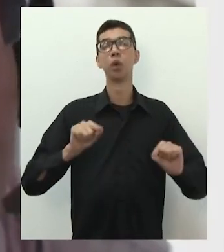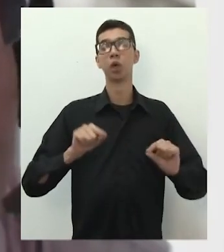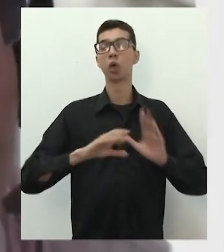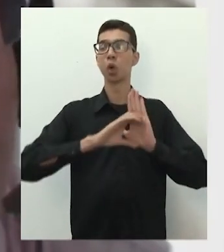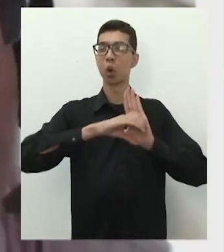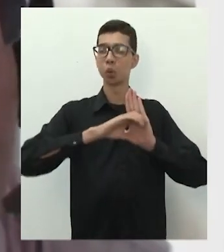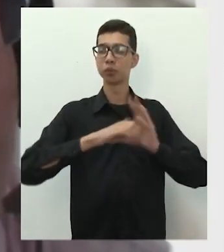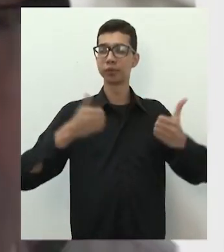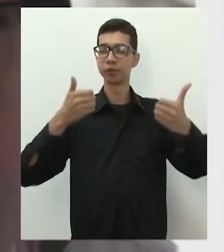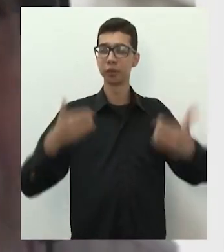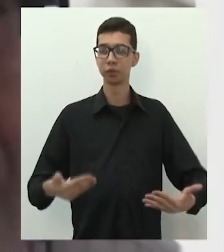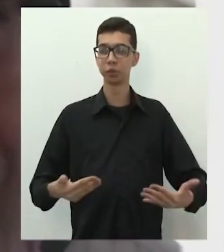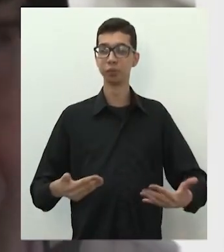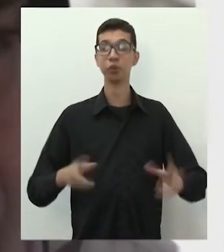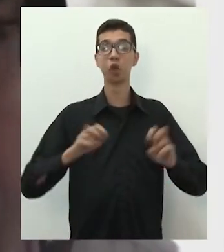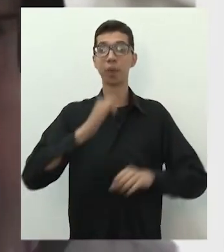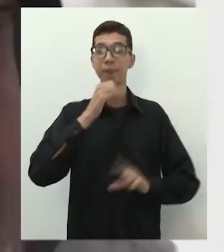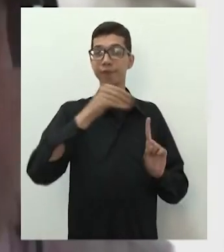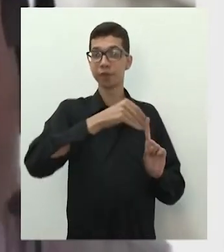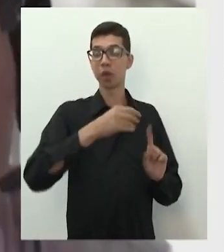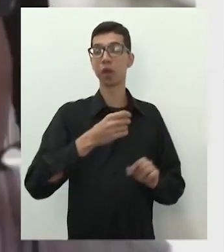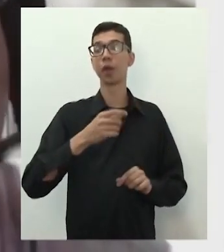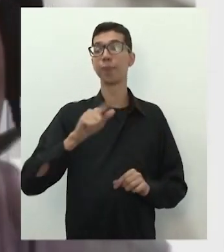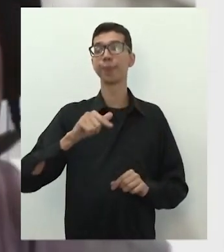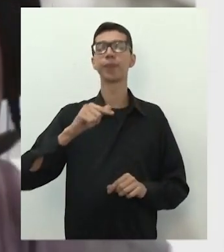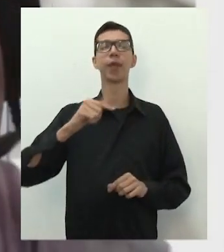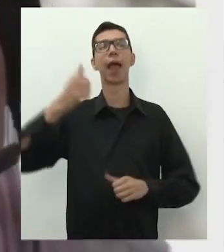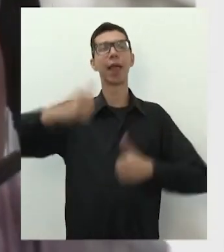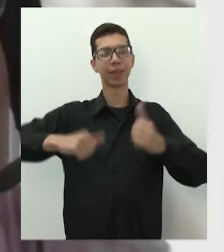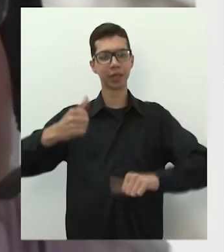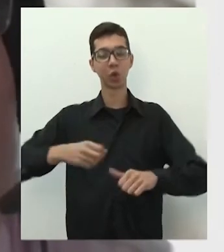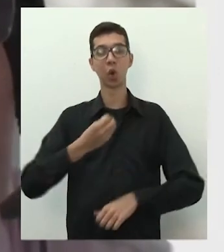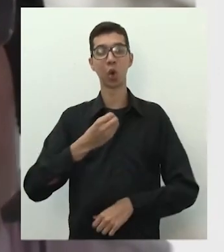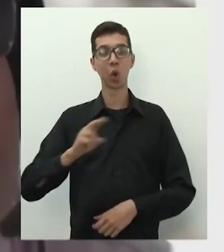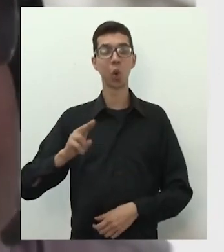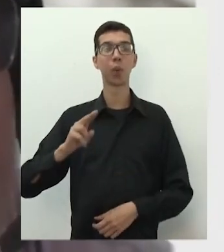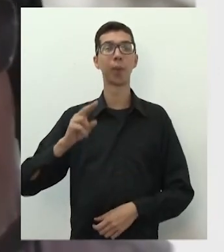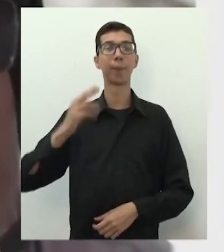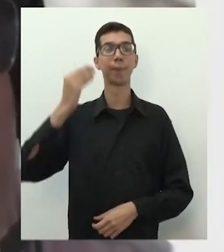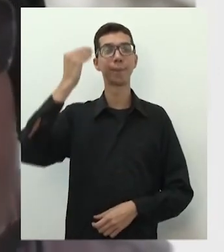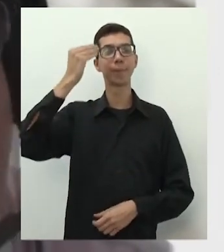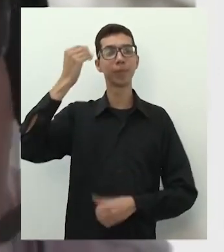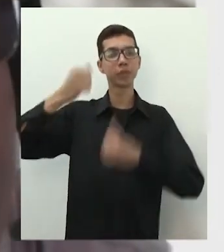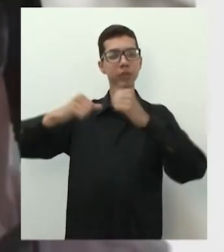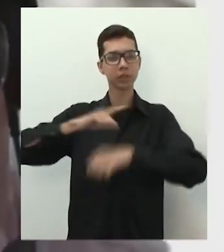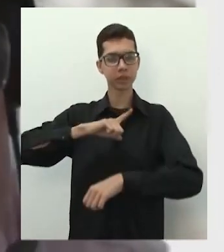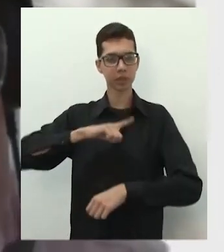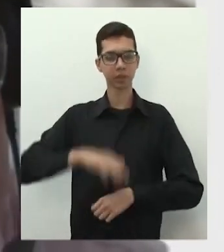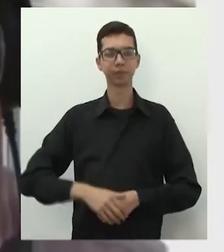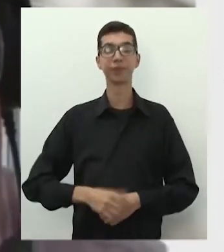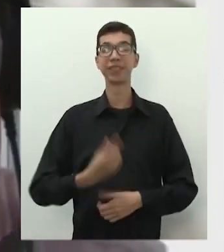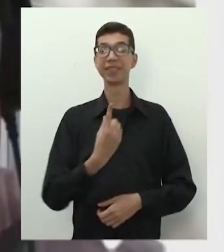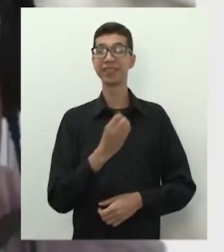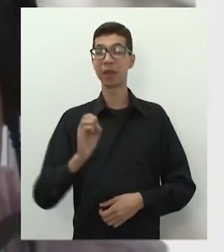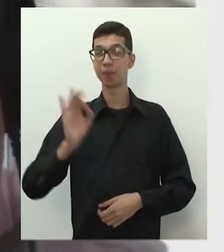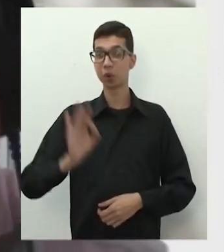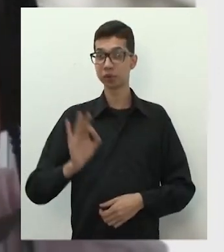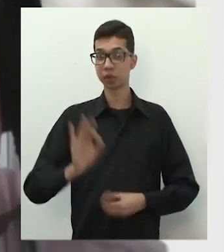família sobre algumas situações que esse adolescente reportou ou que ele ficou sabendo por meio de outros também, de outros